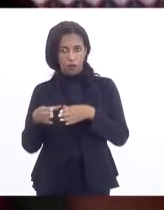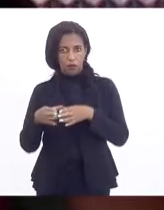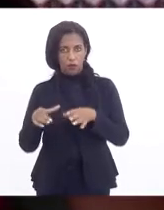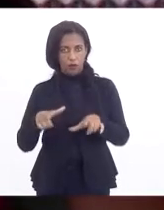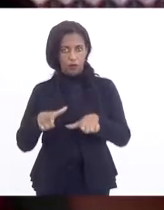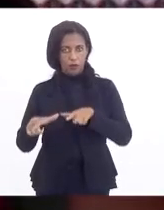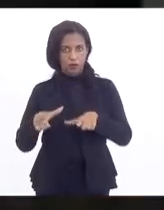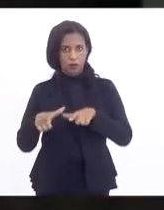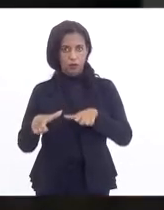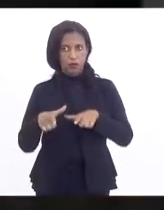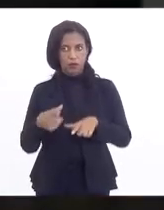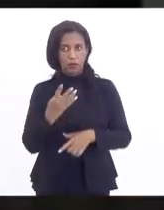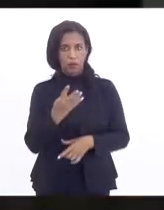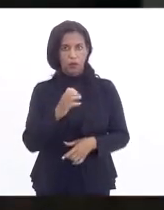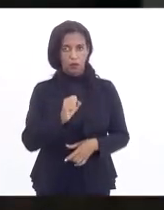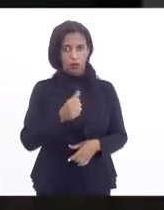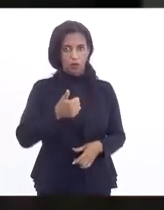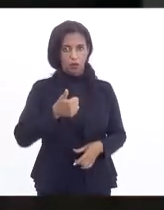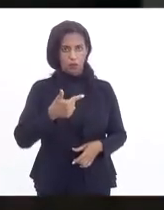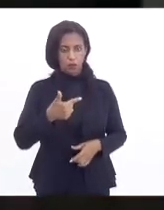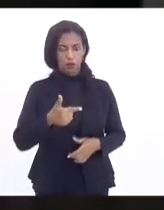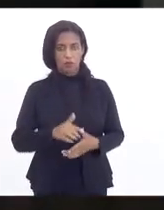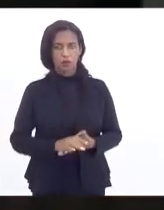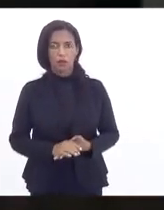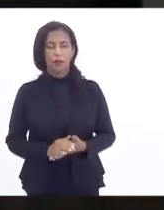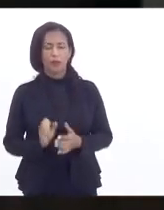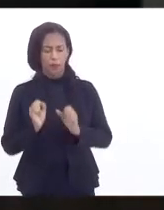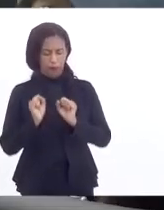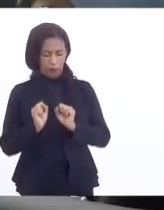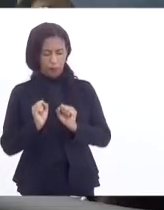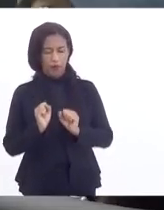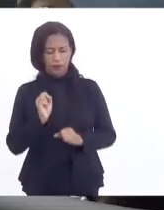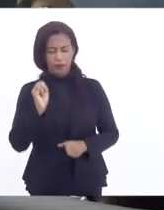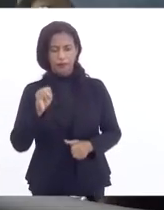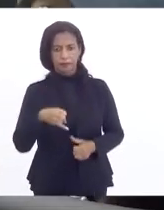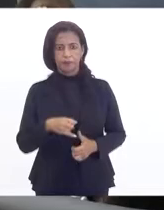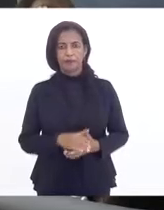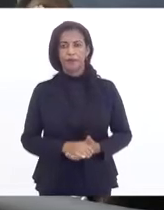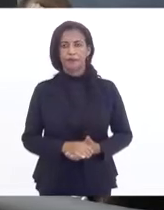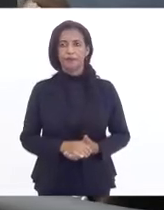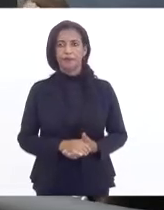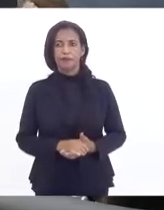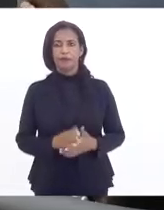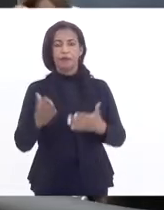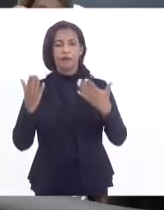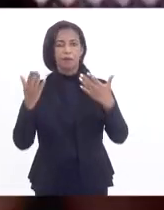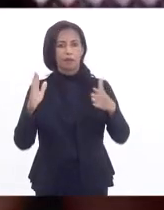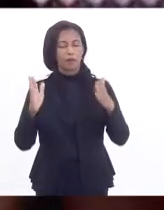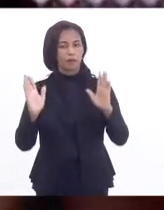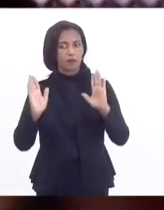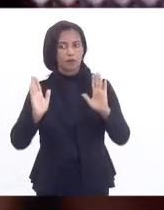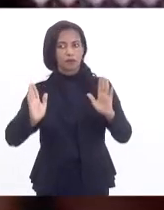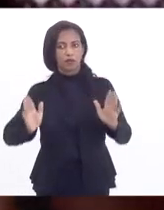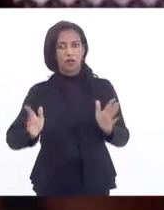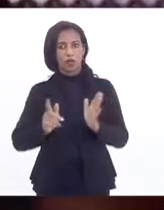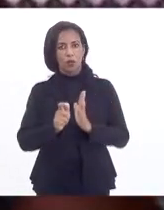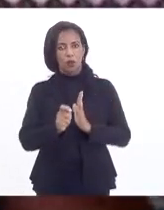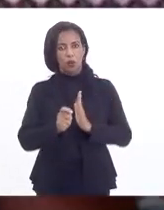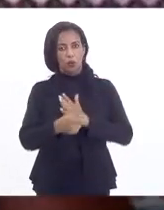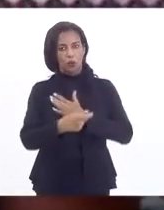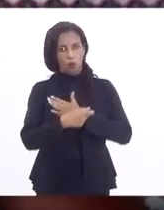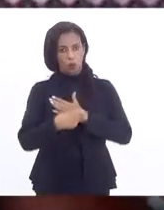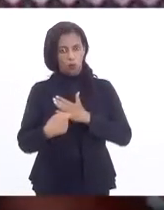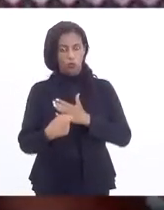Ao 48? Pode ser. Pode ser. Obrigada, presidente. Parabenizando já o autor, o deputado